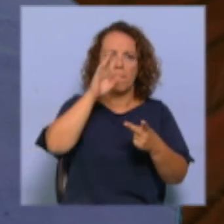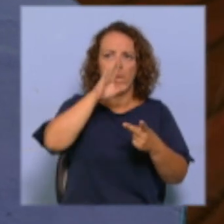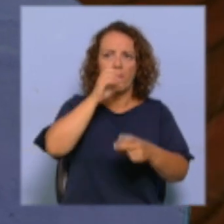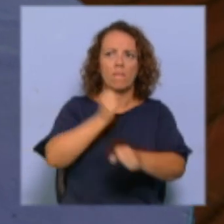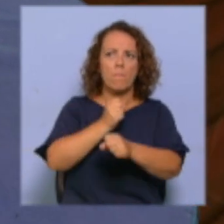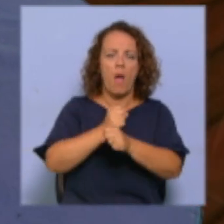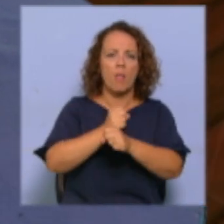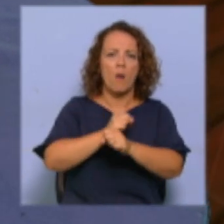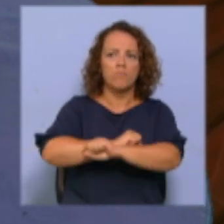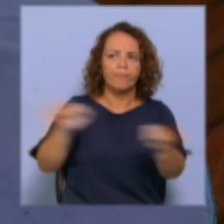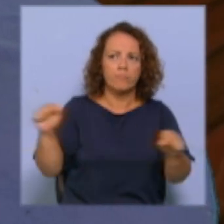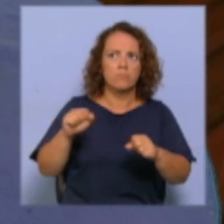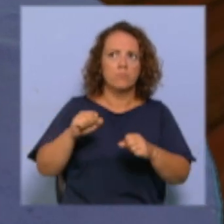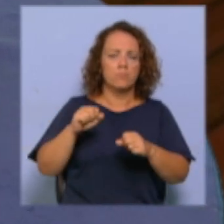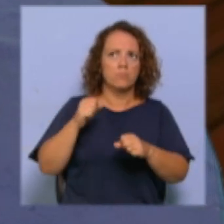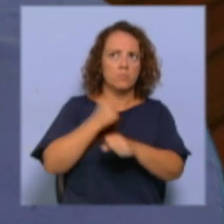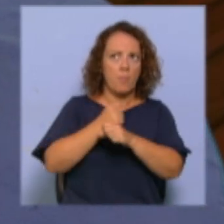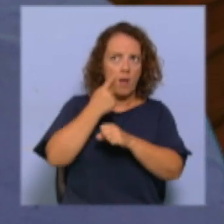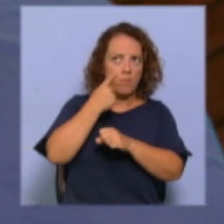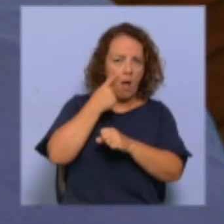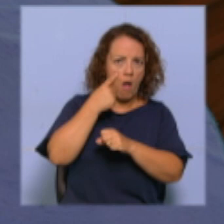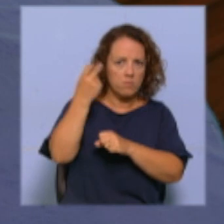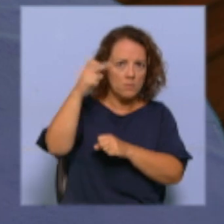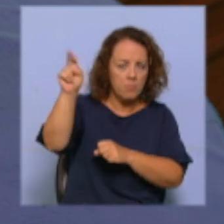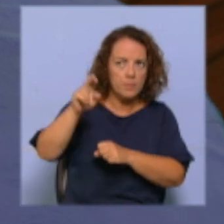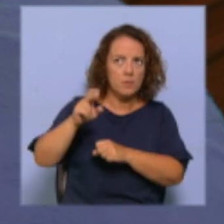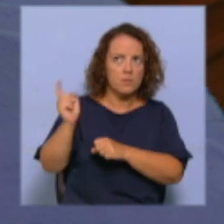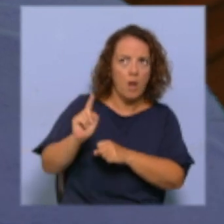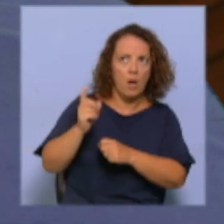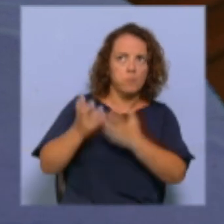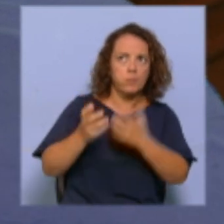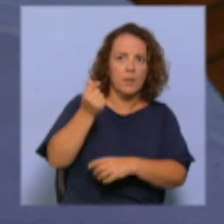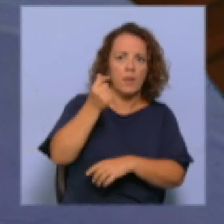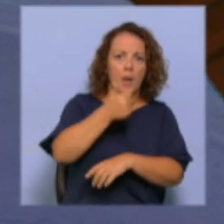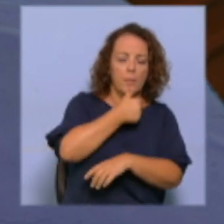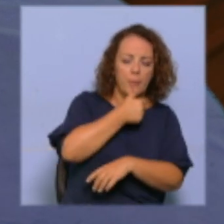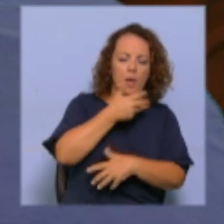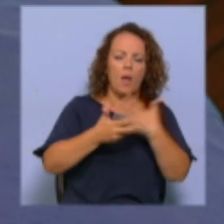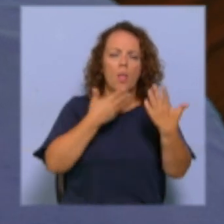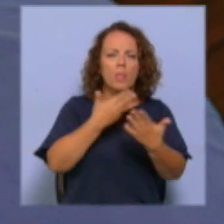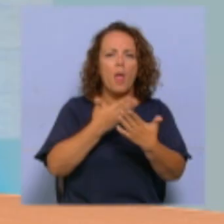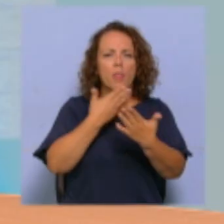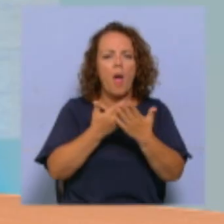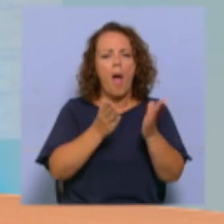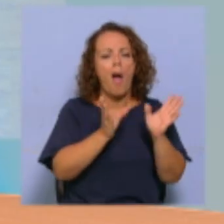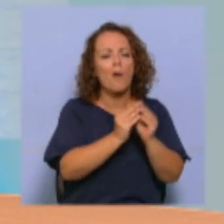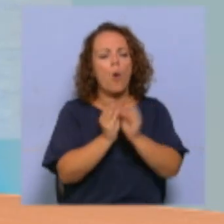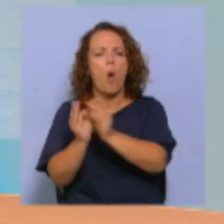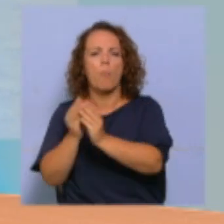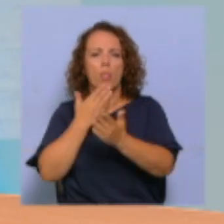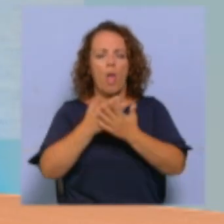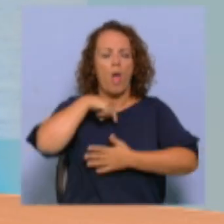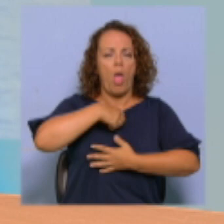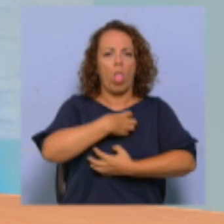que tem é durável ou não, e tudo isto vai criando fragilidades a nível emocional